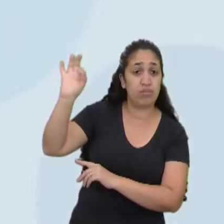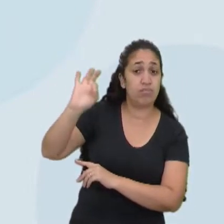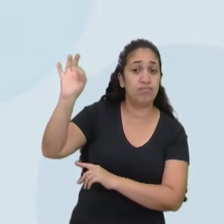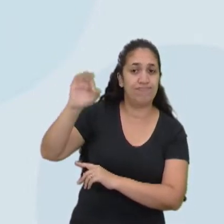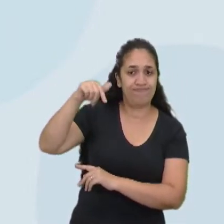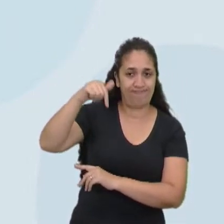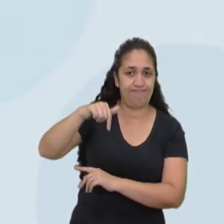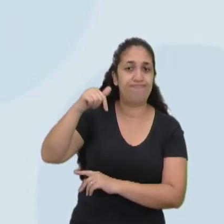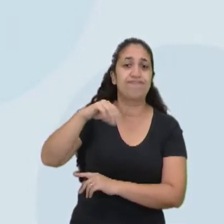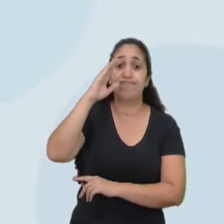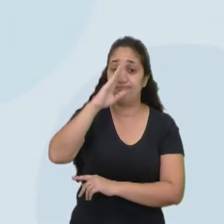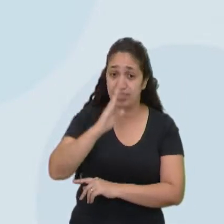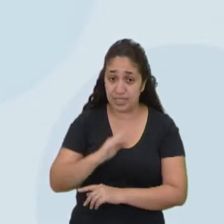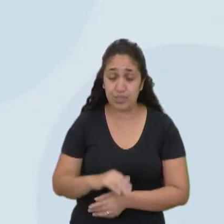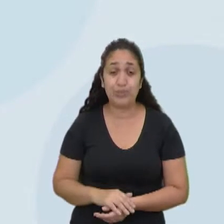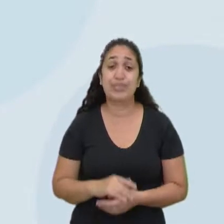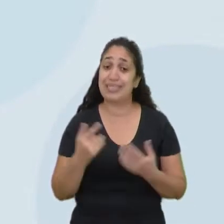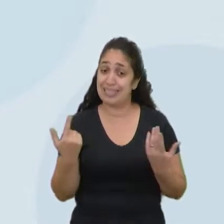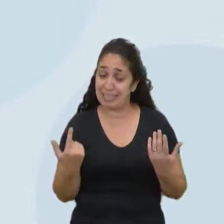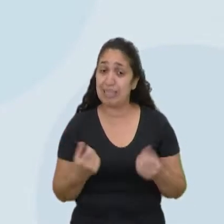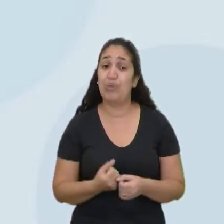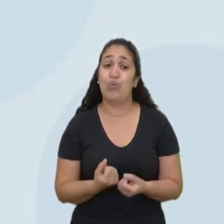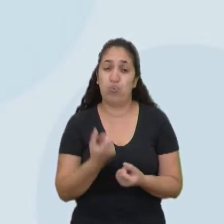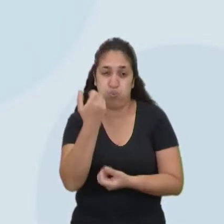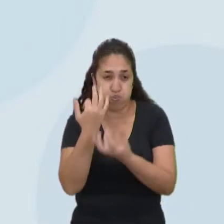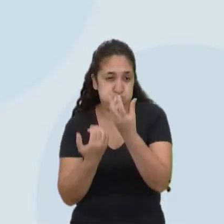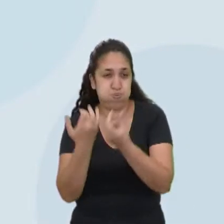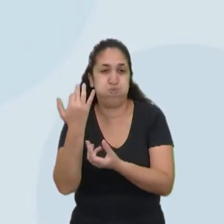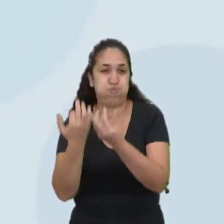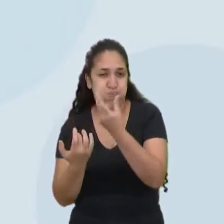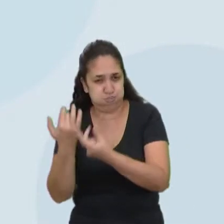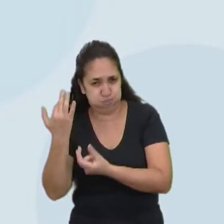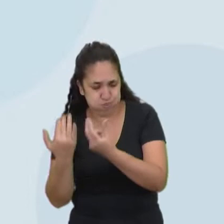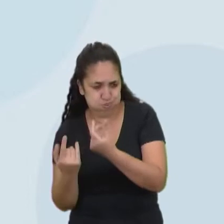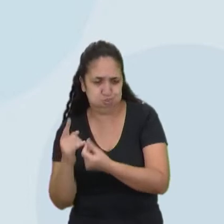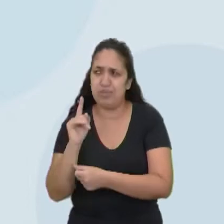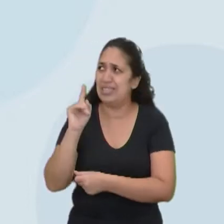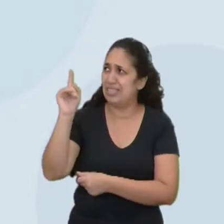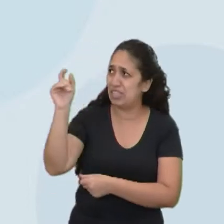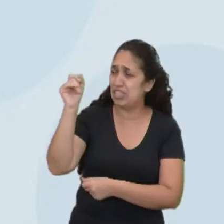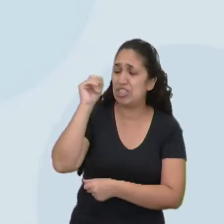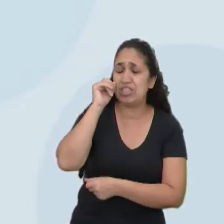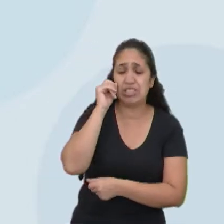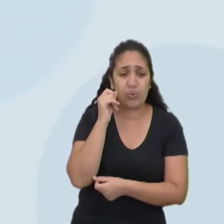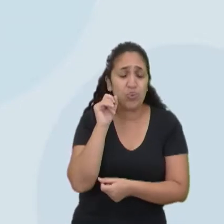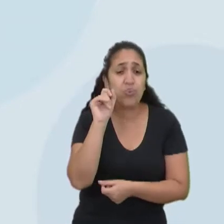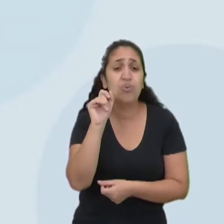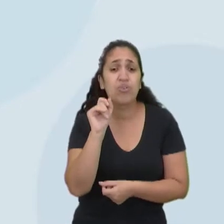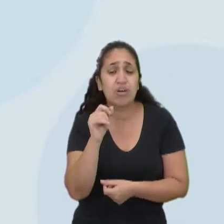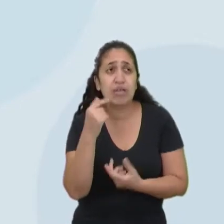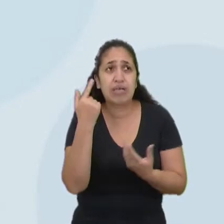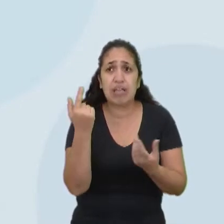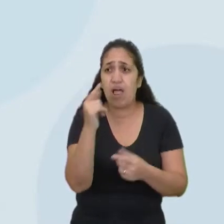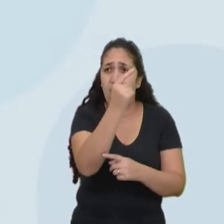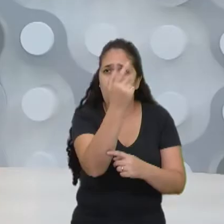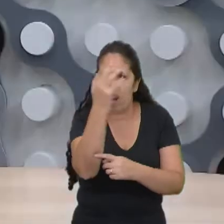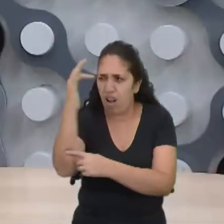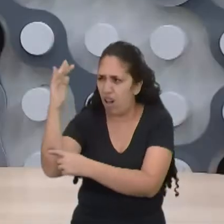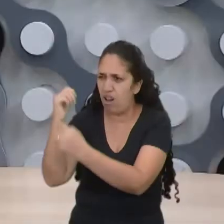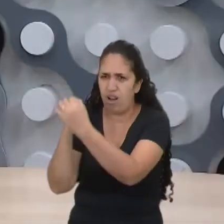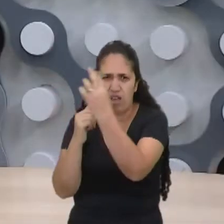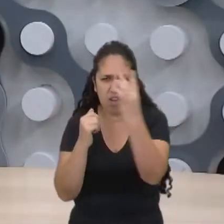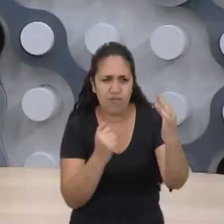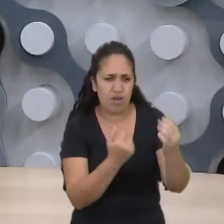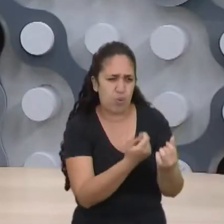Brasil. Então essa questão aí das queimadas, essa questão aí, né, de você ter aí as queimadas das florestas aqui